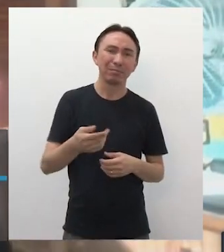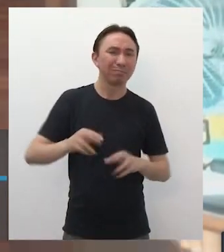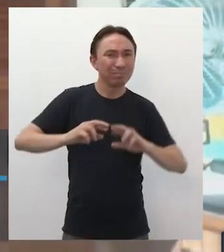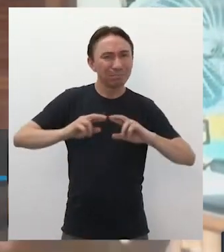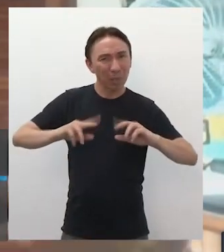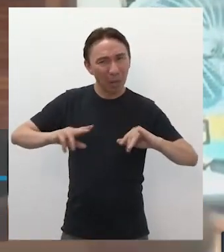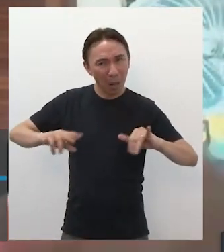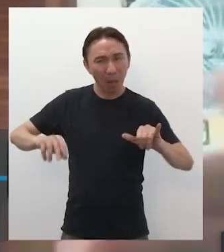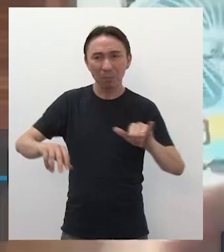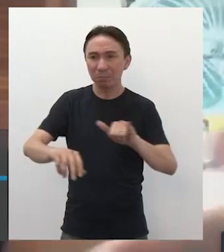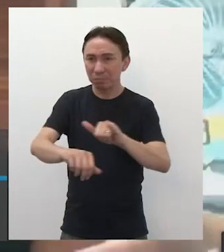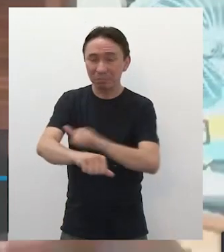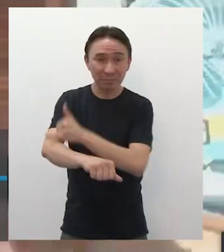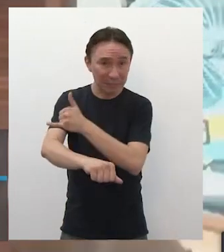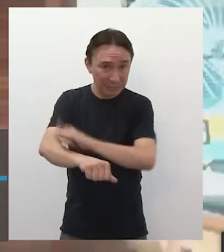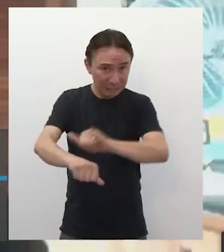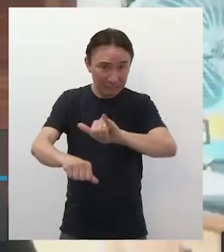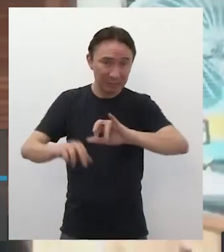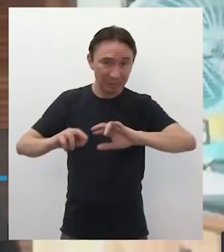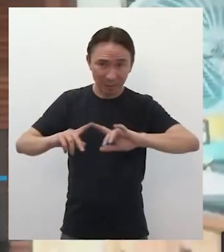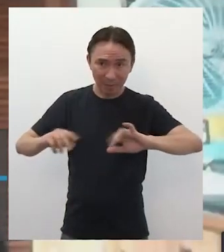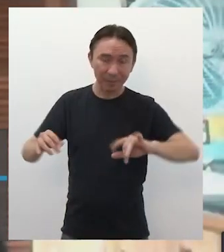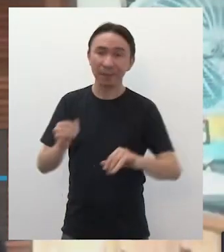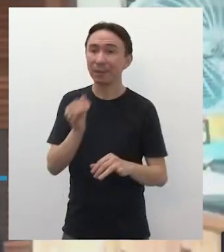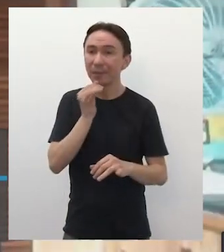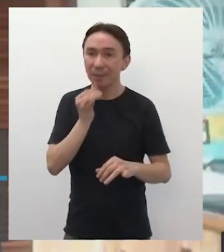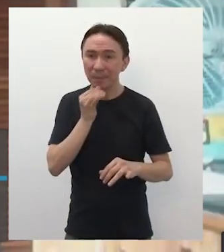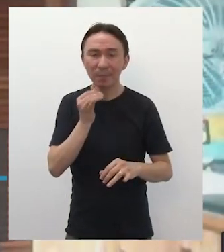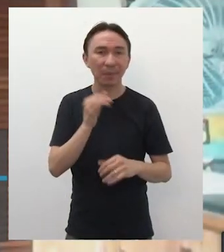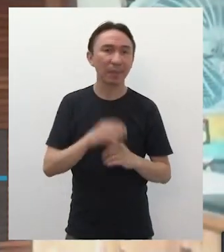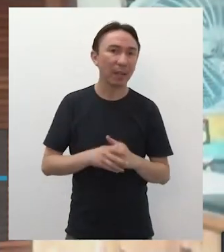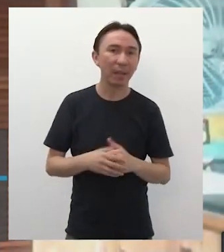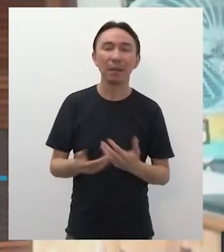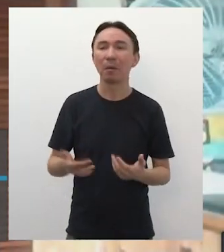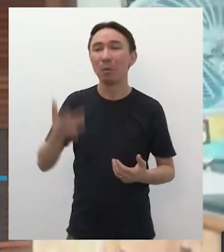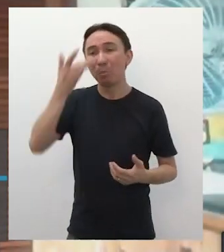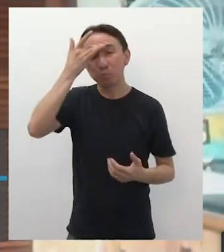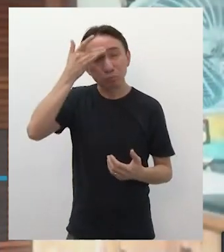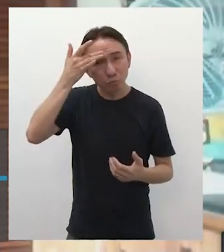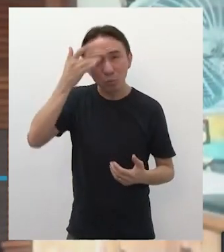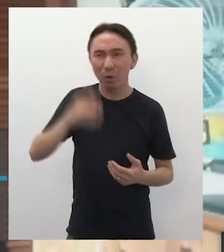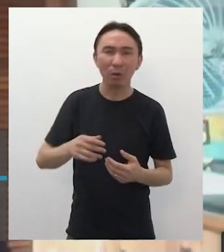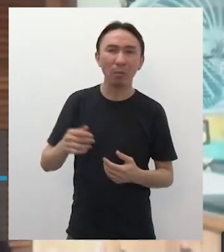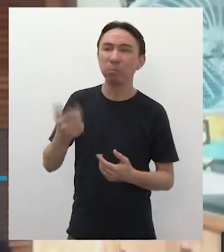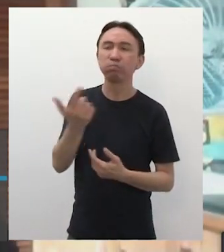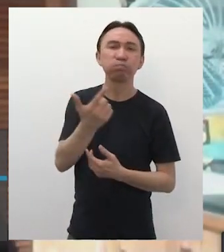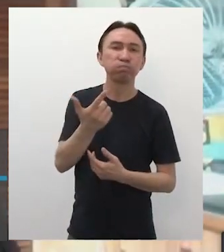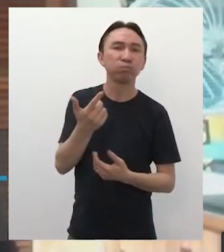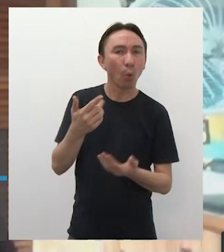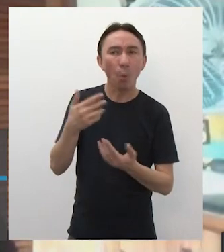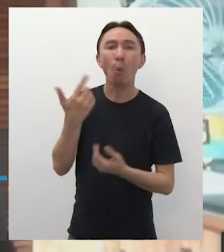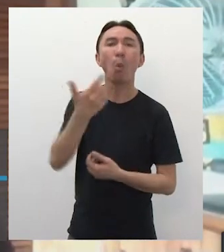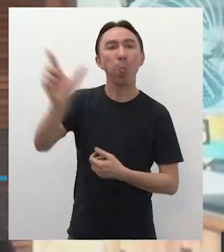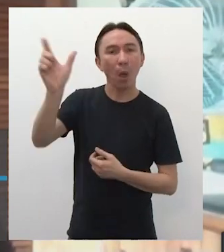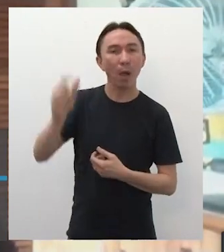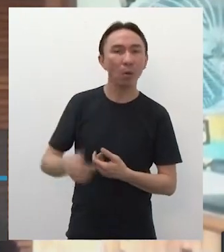quando é de interação com o outro e não só de autocompreensão, né, de